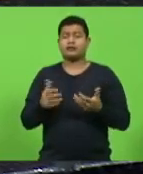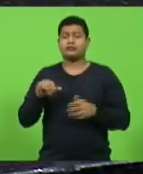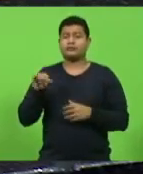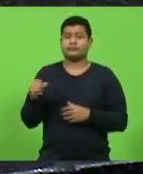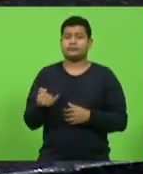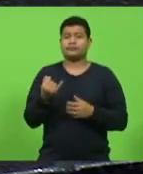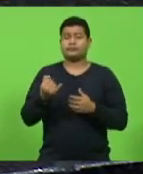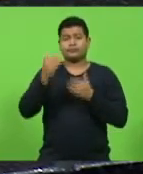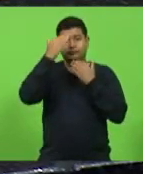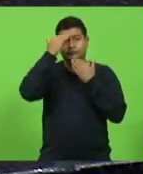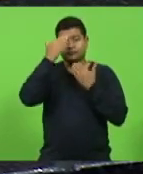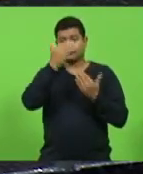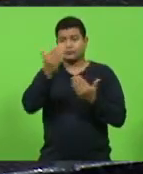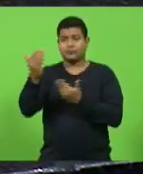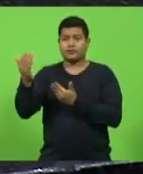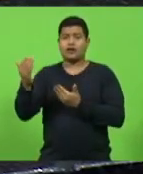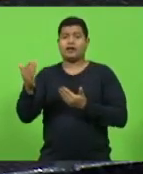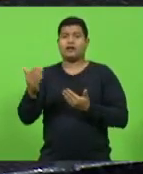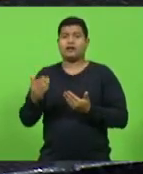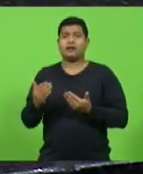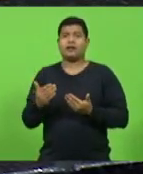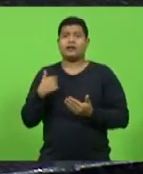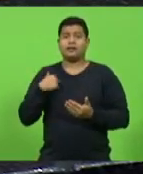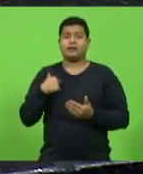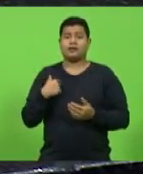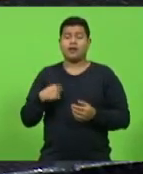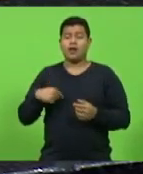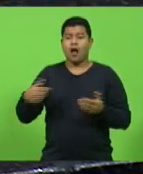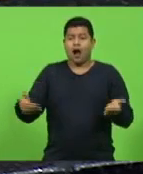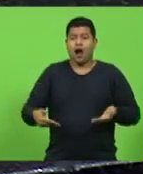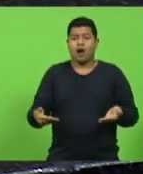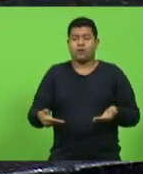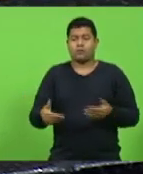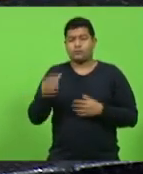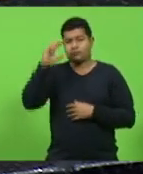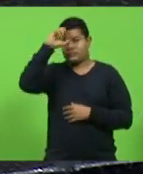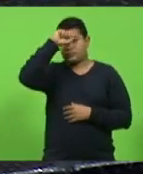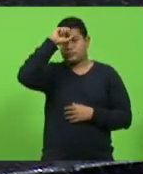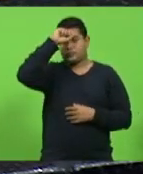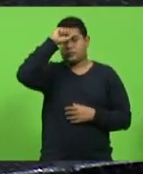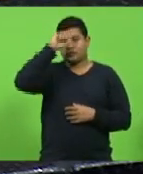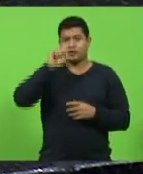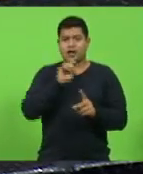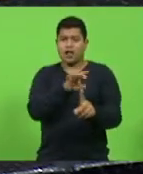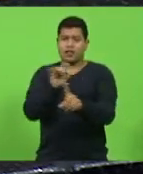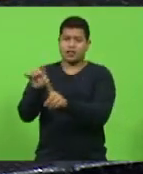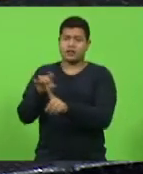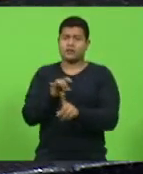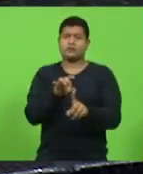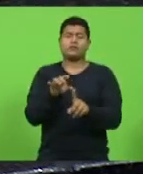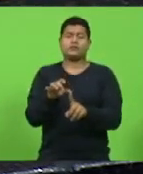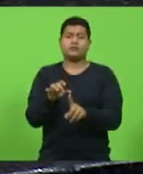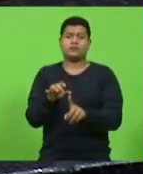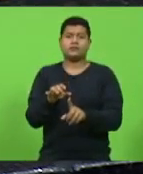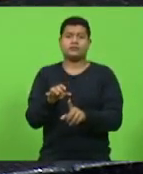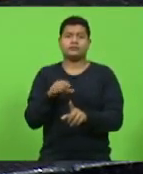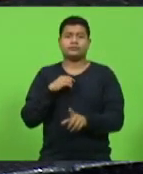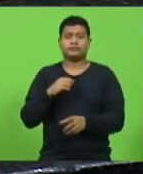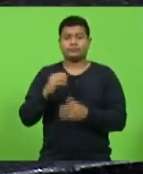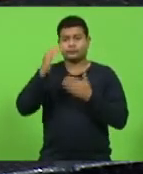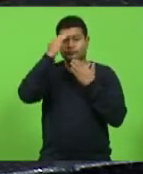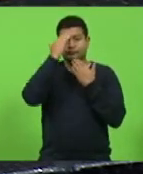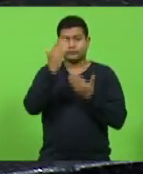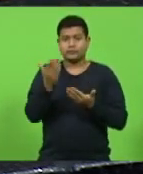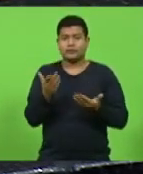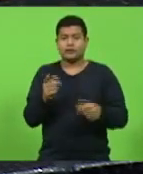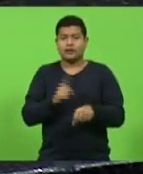agradecer pela oportunidade de estar aprendendo com cada um das senhoras e dos senhores, agradecer por esse